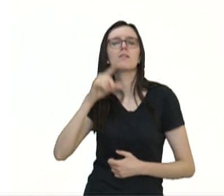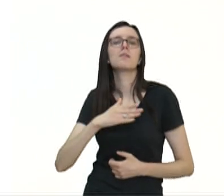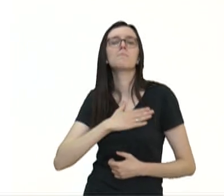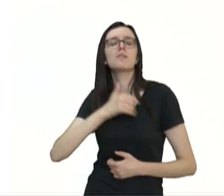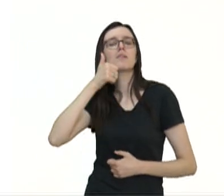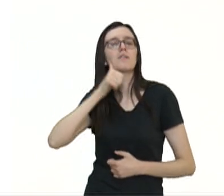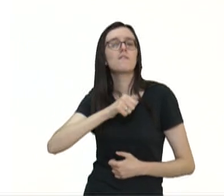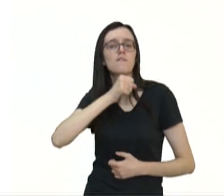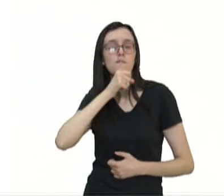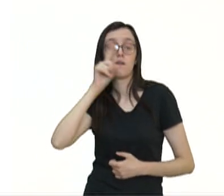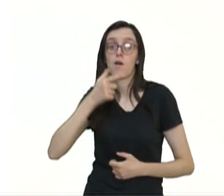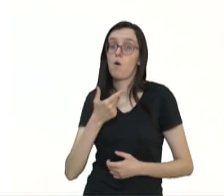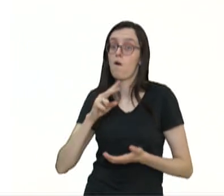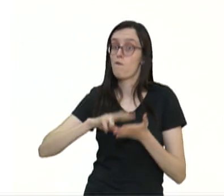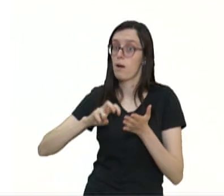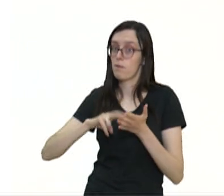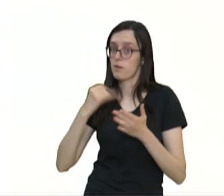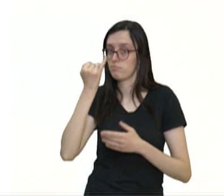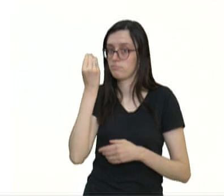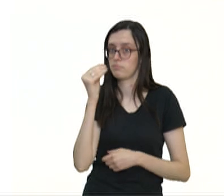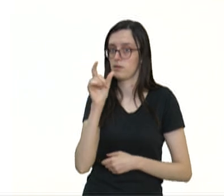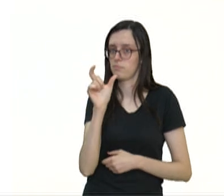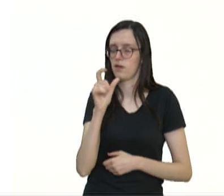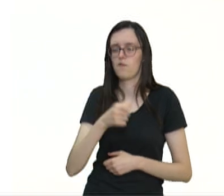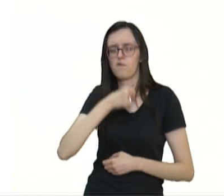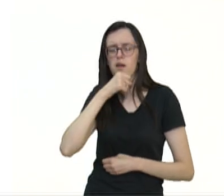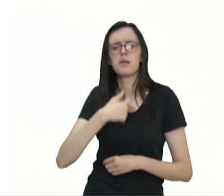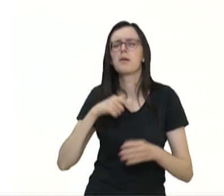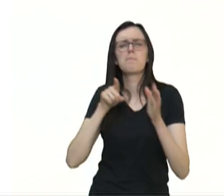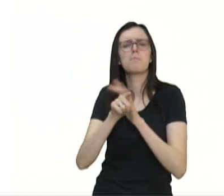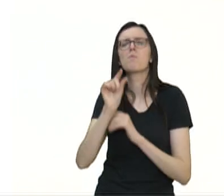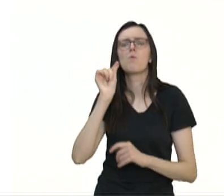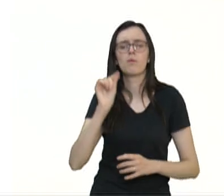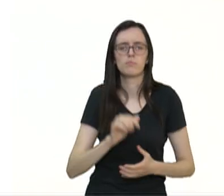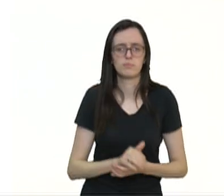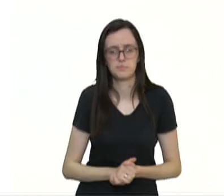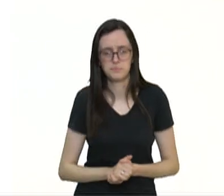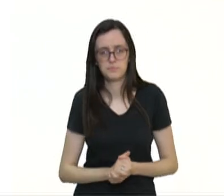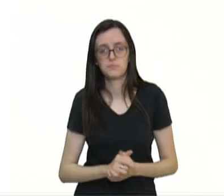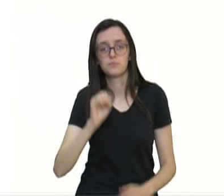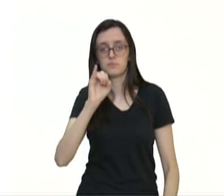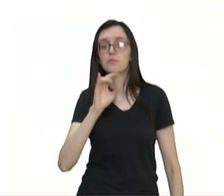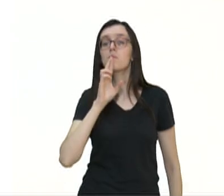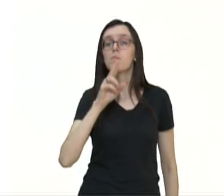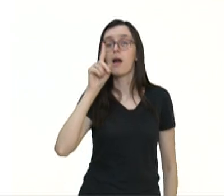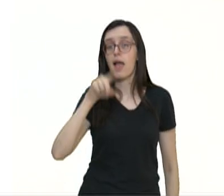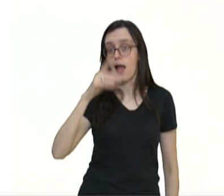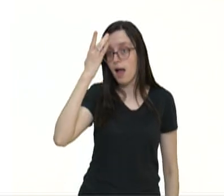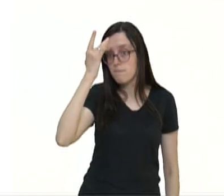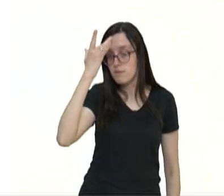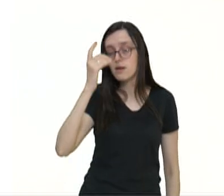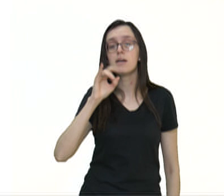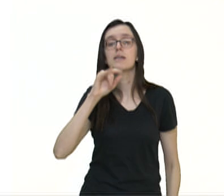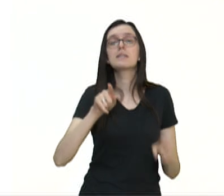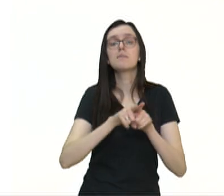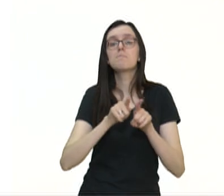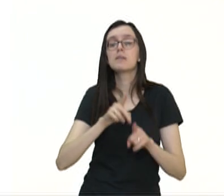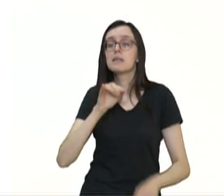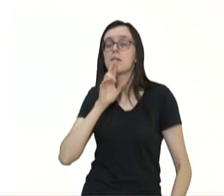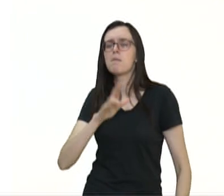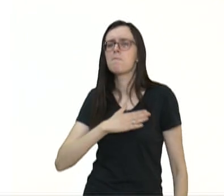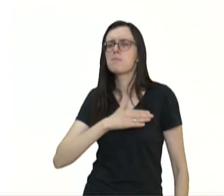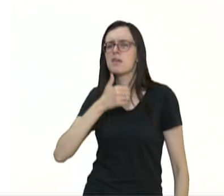avó. Outro vocabulário para avó. O que eu estou perguntando aí? Se a minha resposta é amanhã e minha resposta é minha avó,